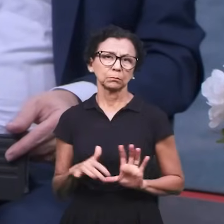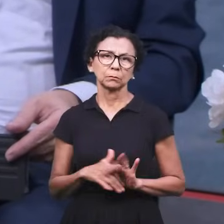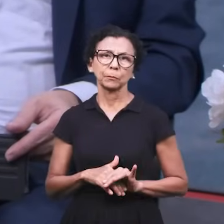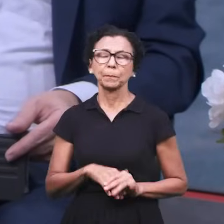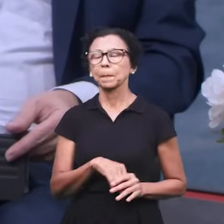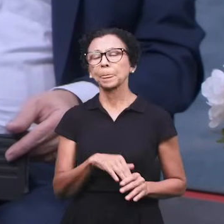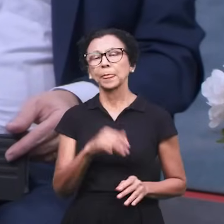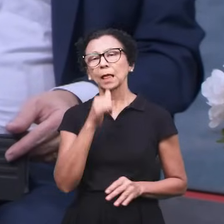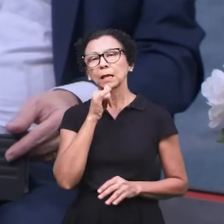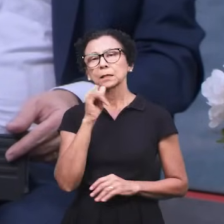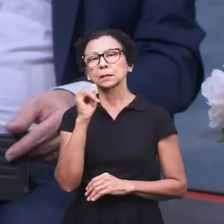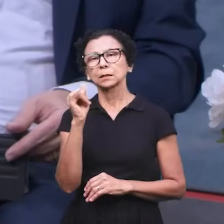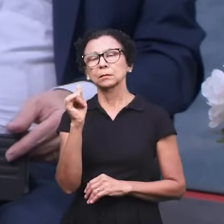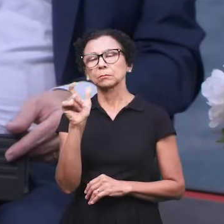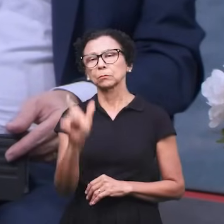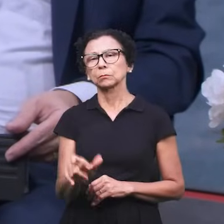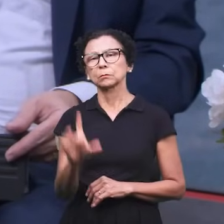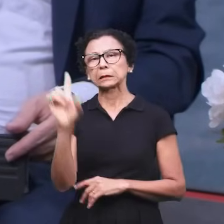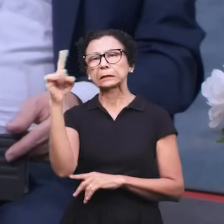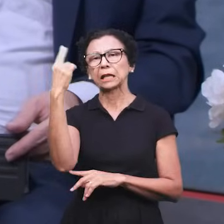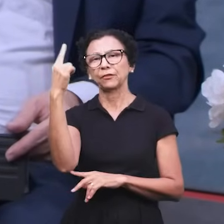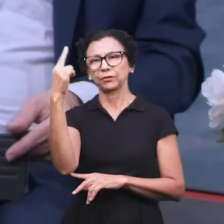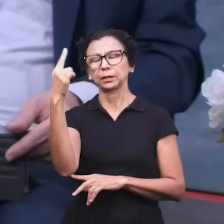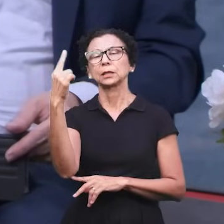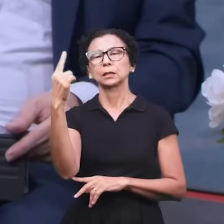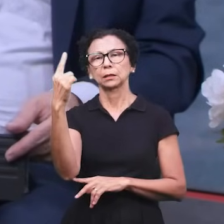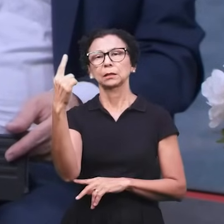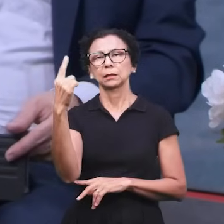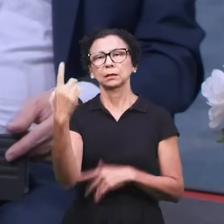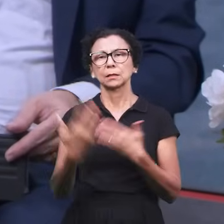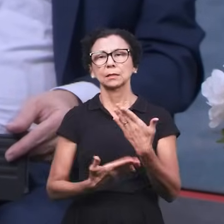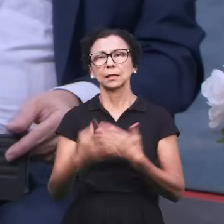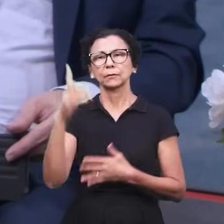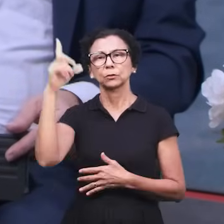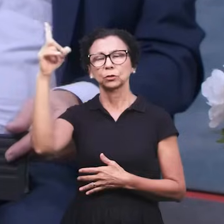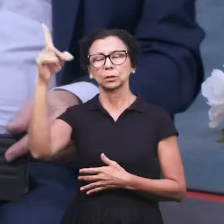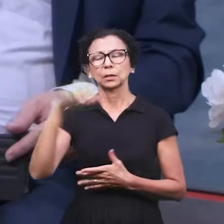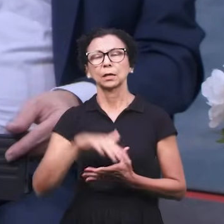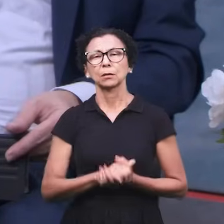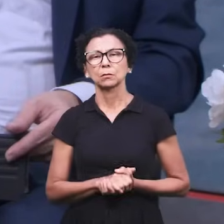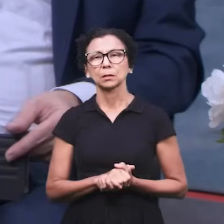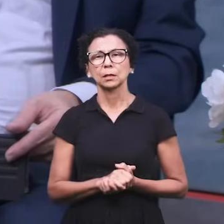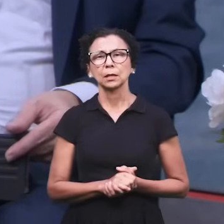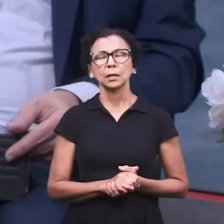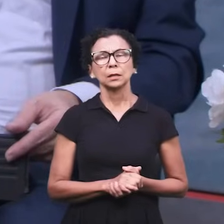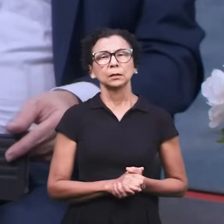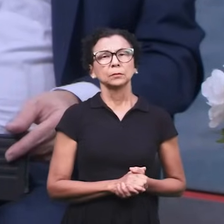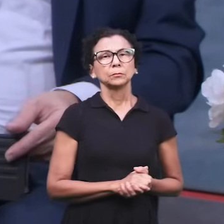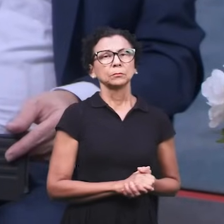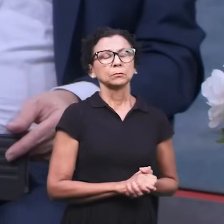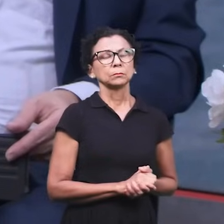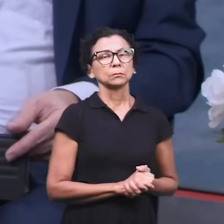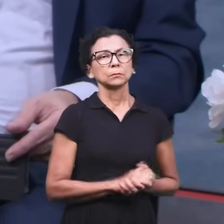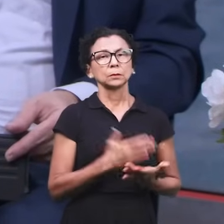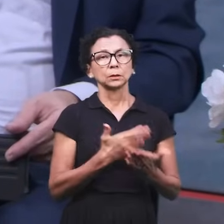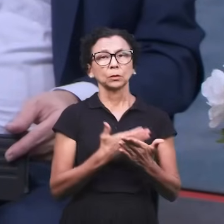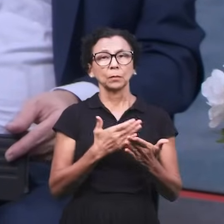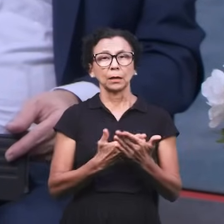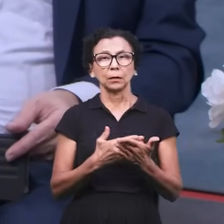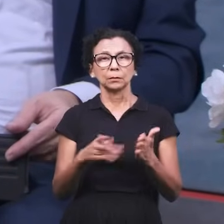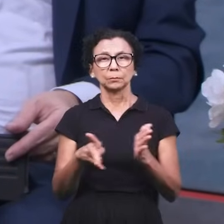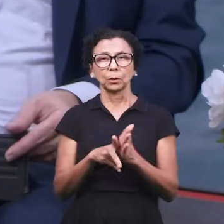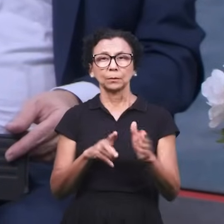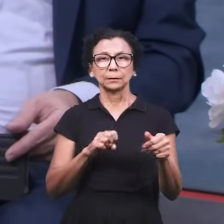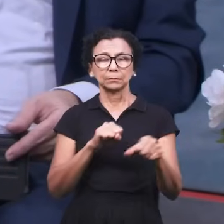pega Davi, por exemplo, né? Que a gente, quando tem essa aula que é uma mente firme no Senhor, no seminário.